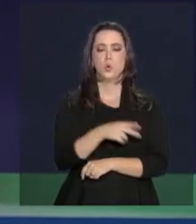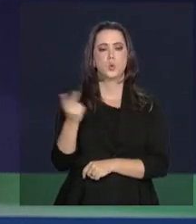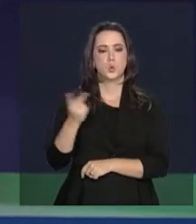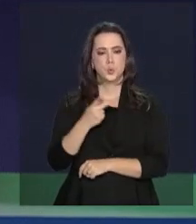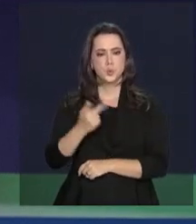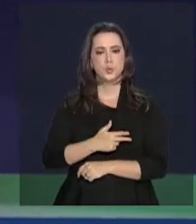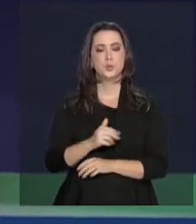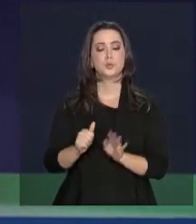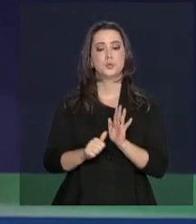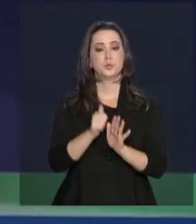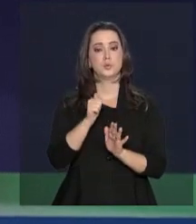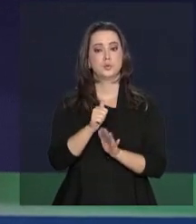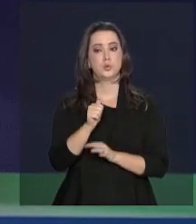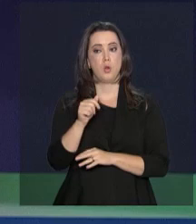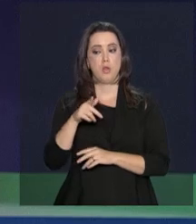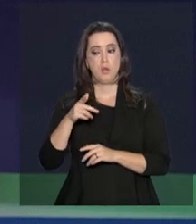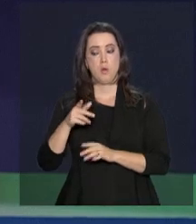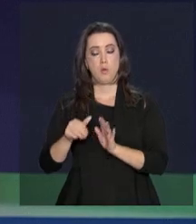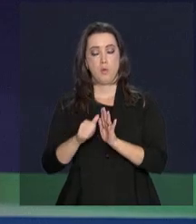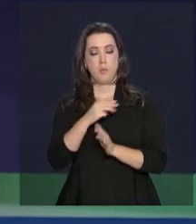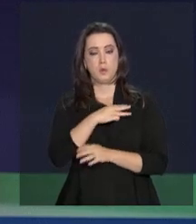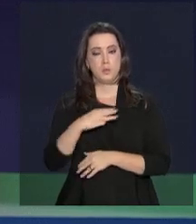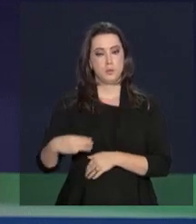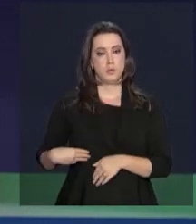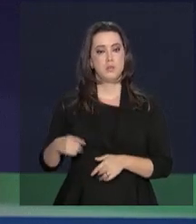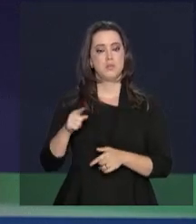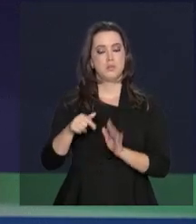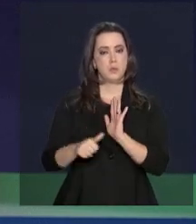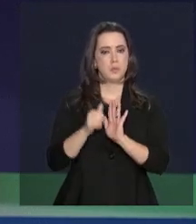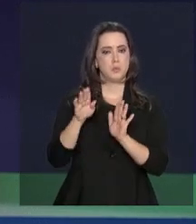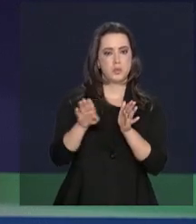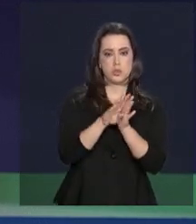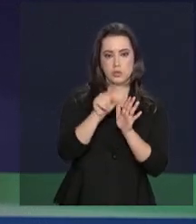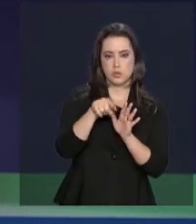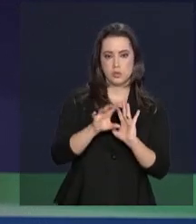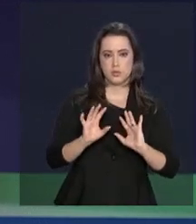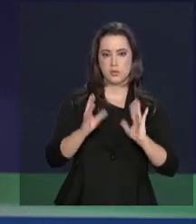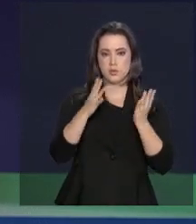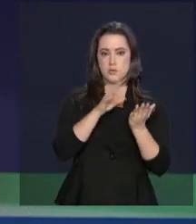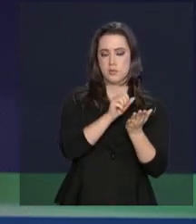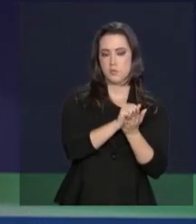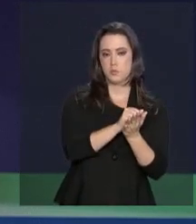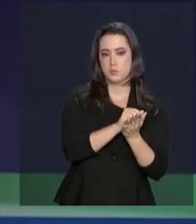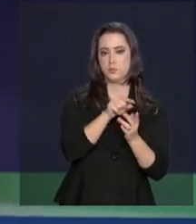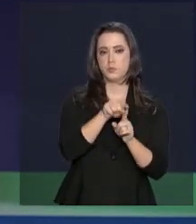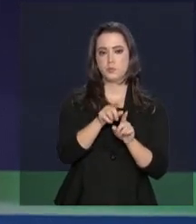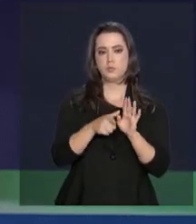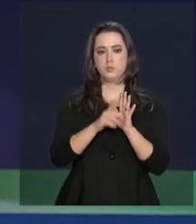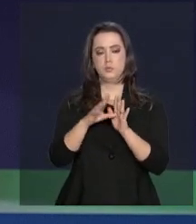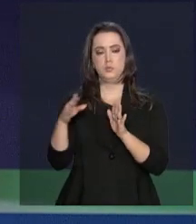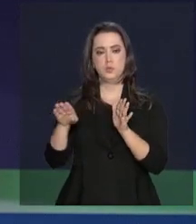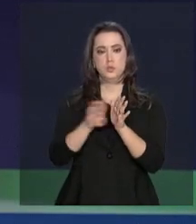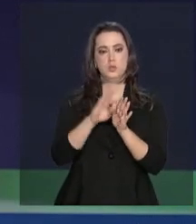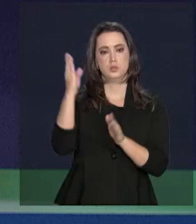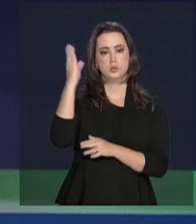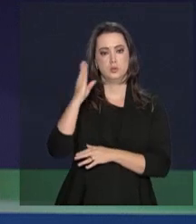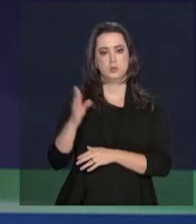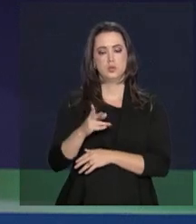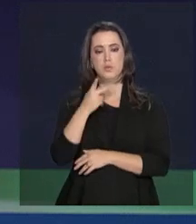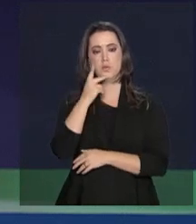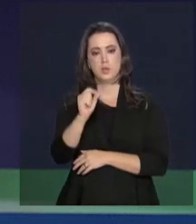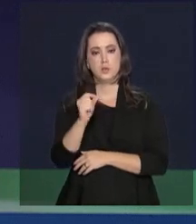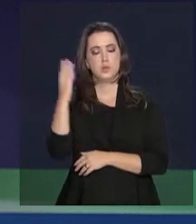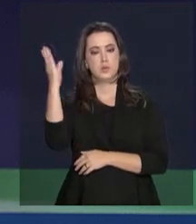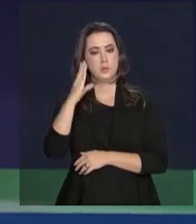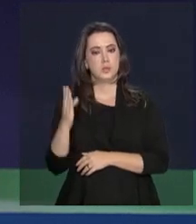é o primeiro chefe de Estado a chegar para a cerimônia de posse. Antes de vir ao Brasil, o primeiro-ministro israelense